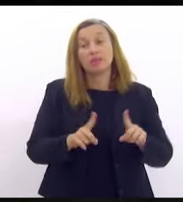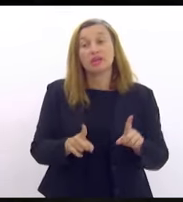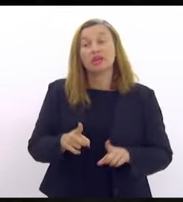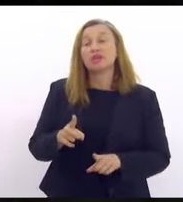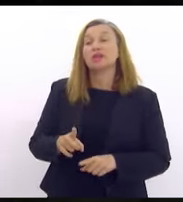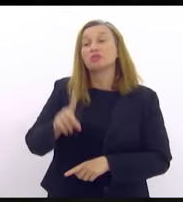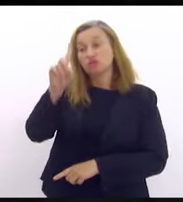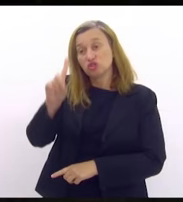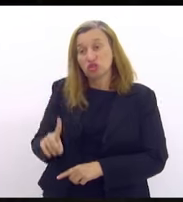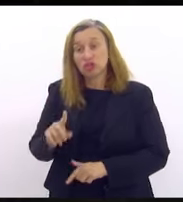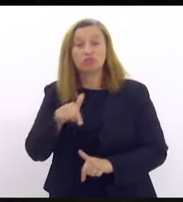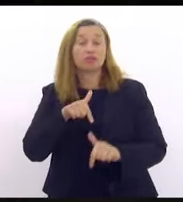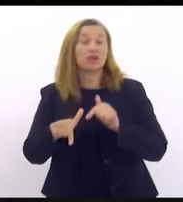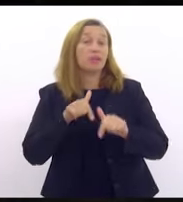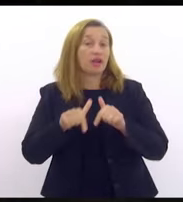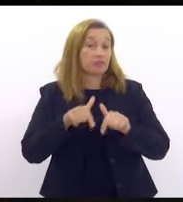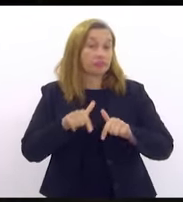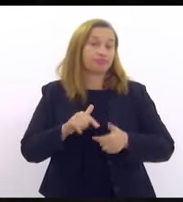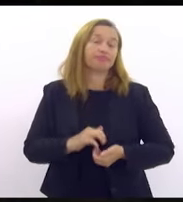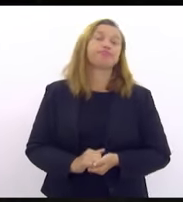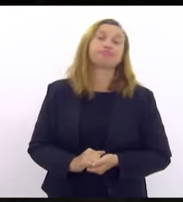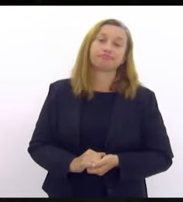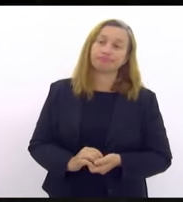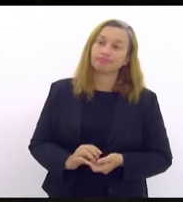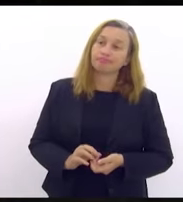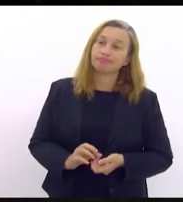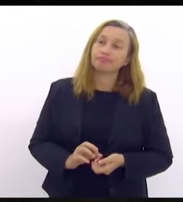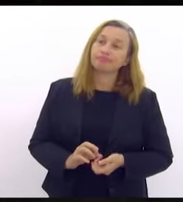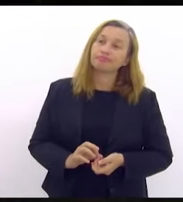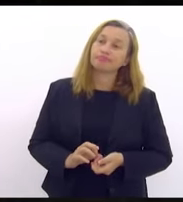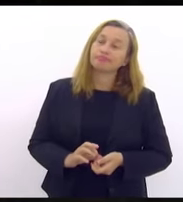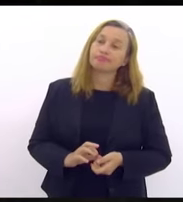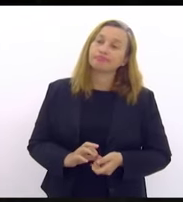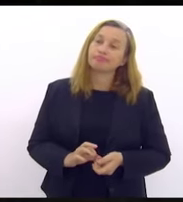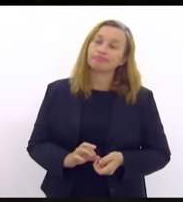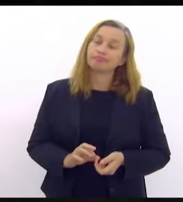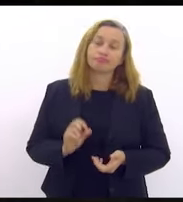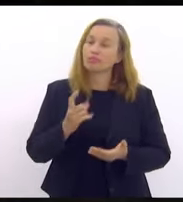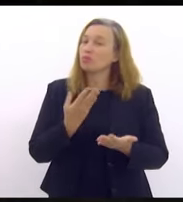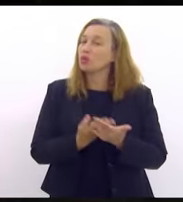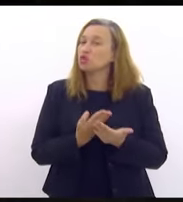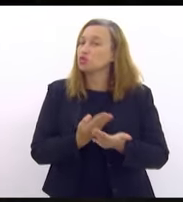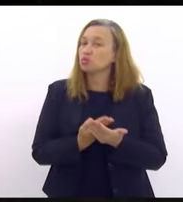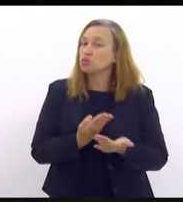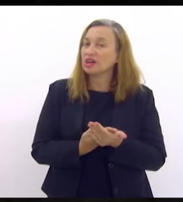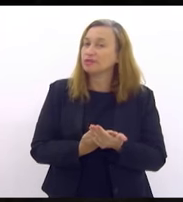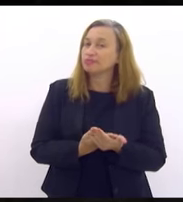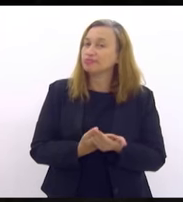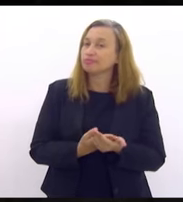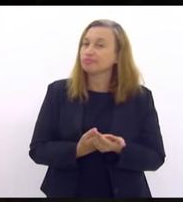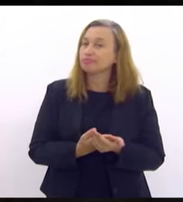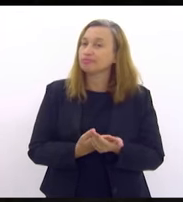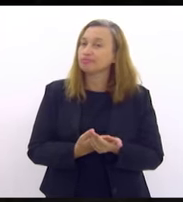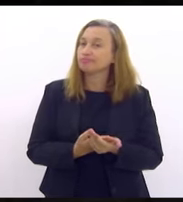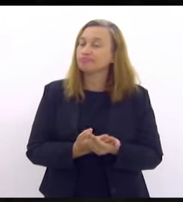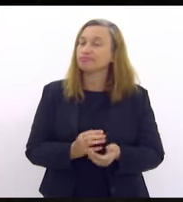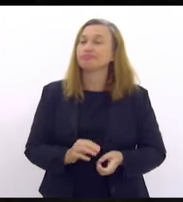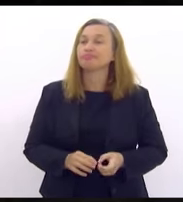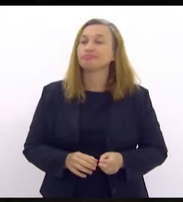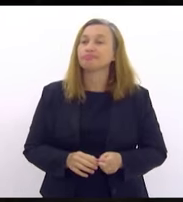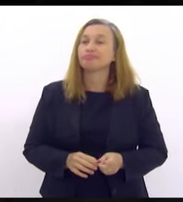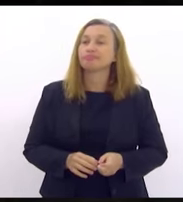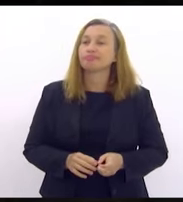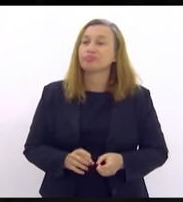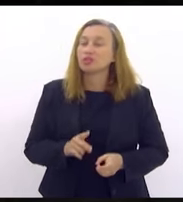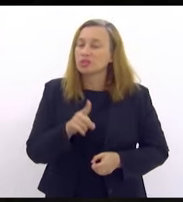trabalho o direito ao trabalho ele praticamente não é estudado ele